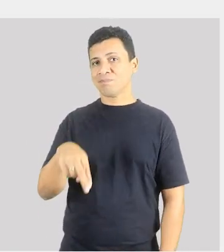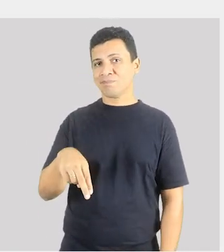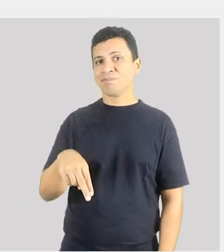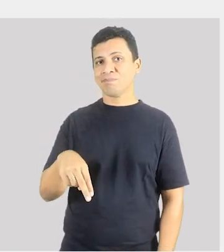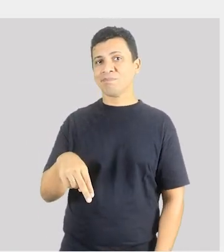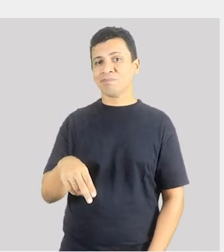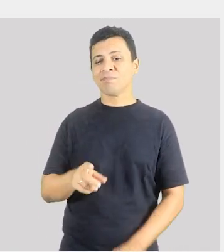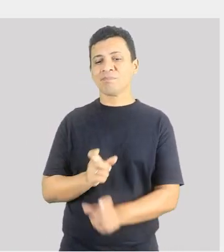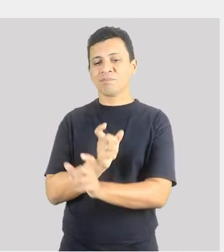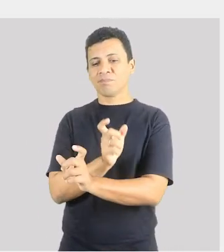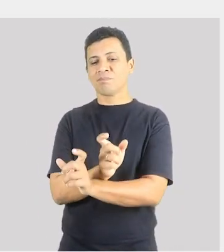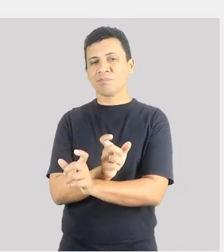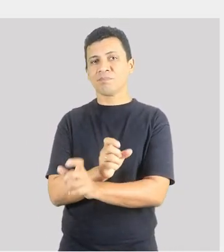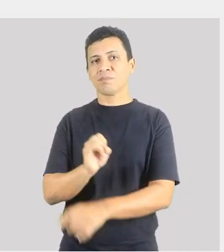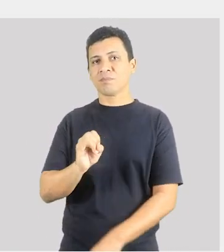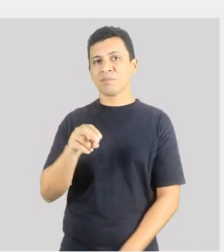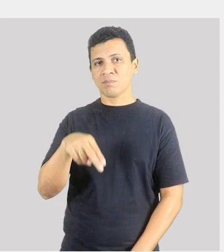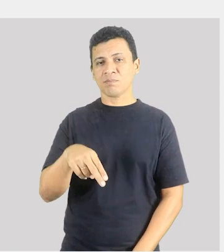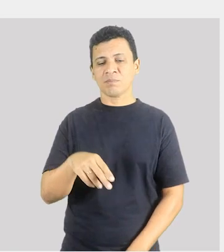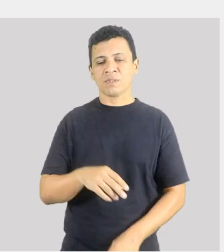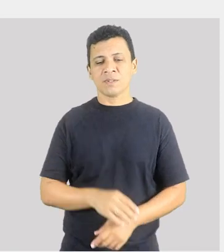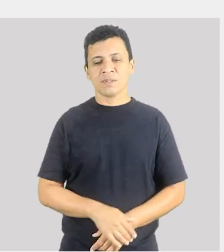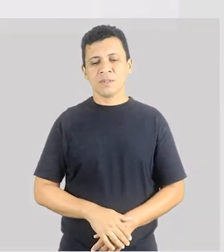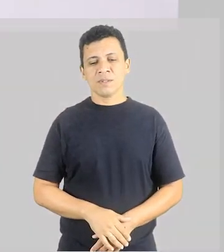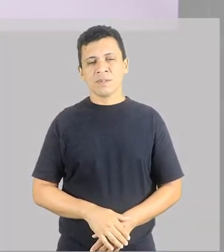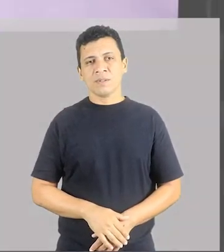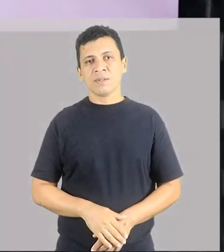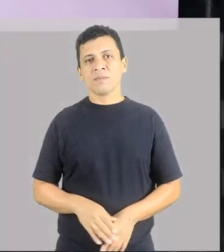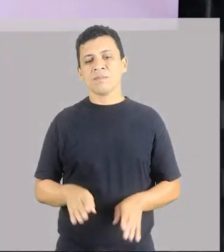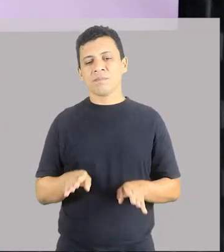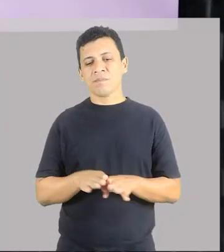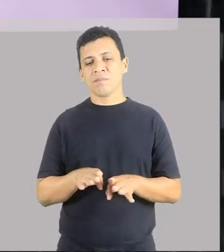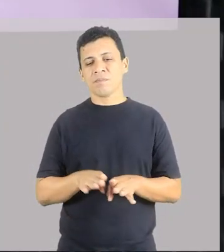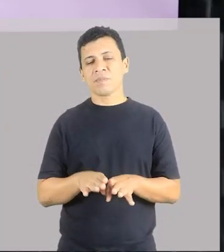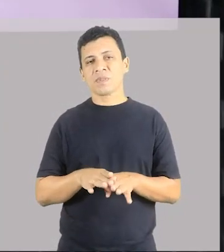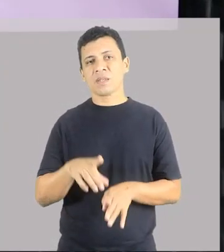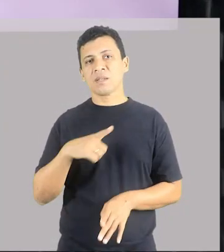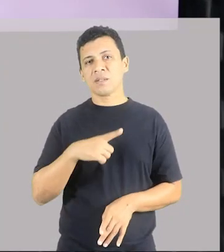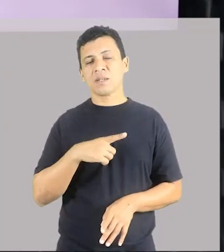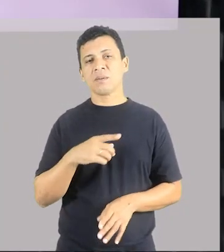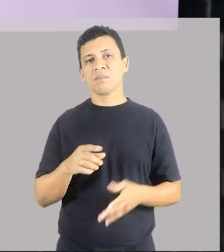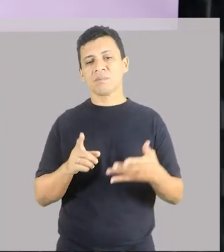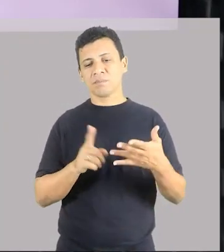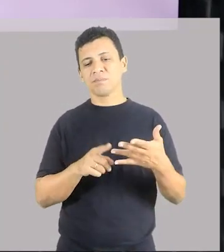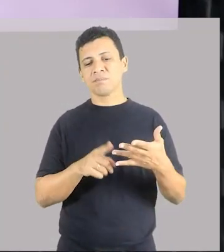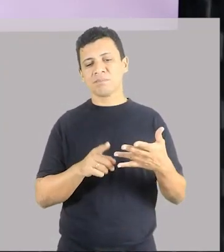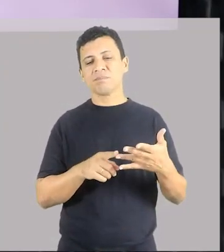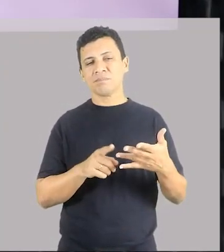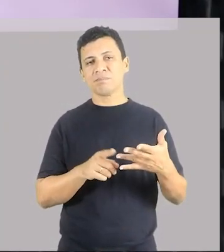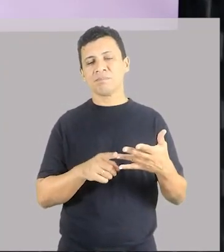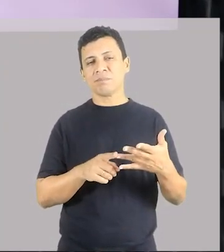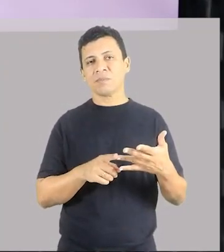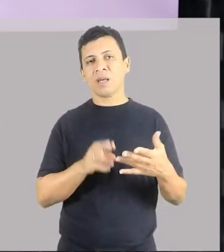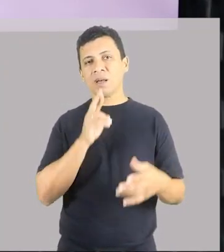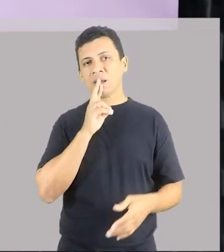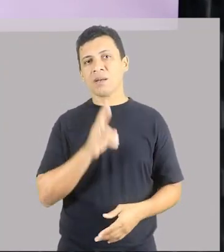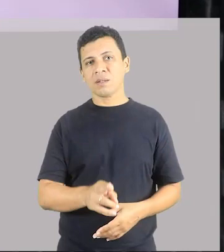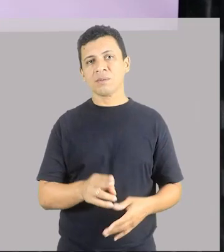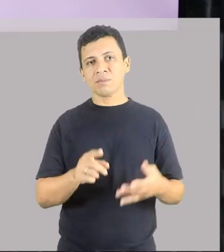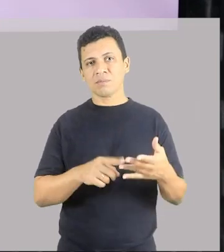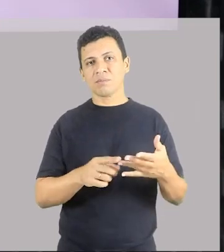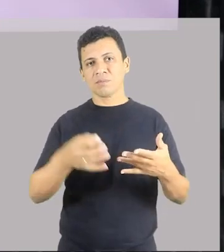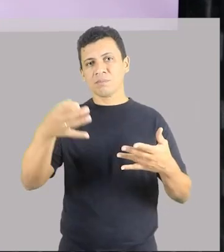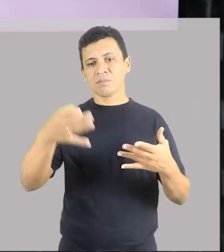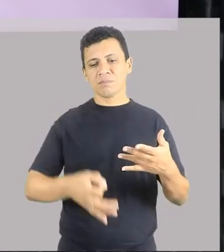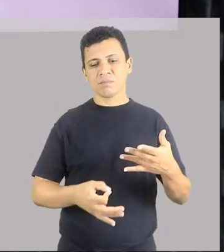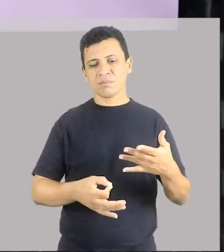prefixo e que é prefixo A negação desse caso aqui nós teríamos tanto na primeira quanto na segunda palavra presença de